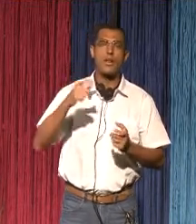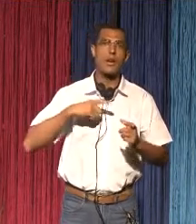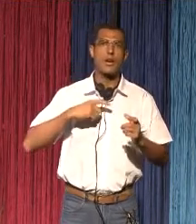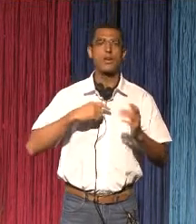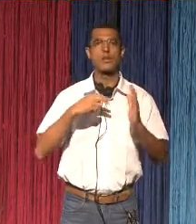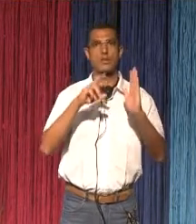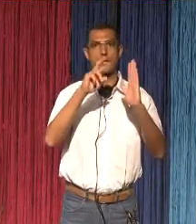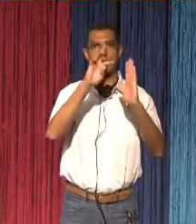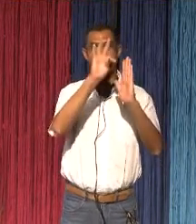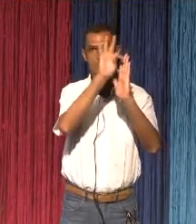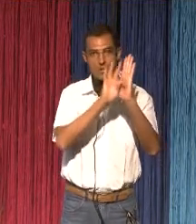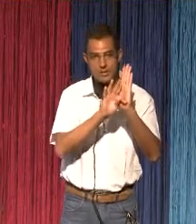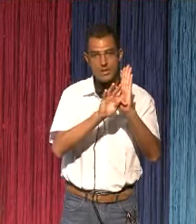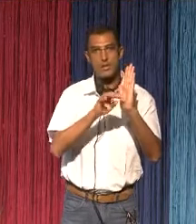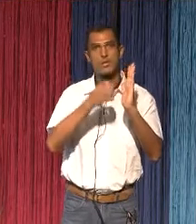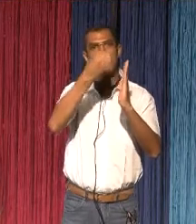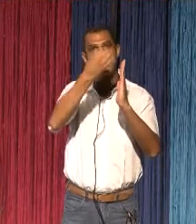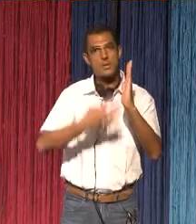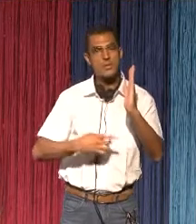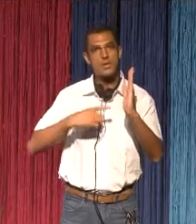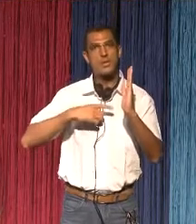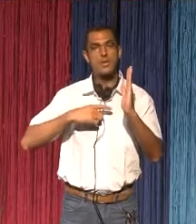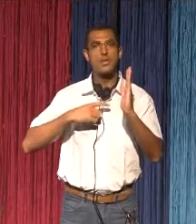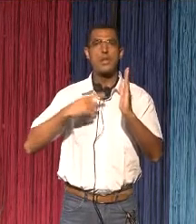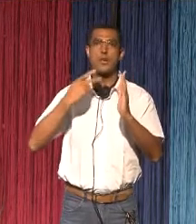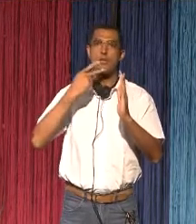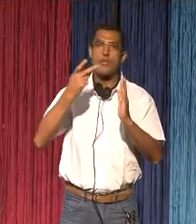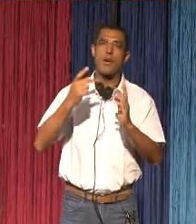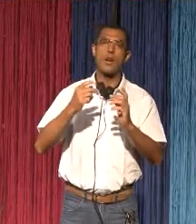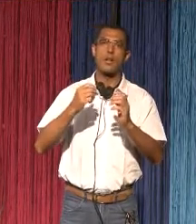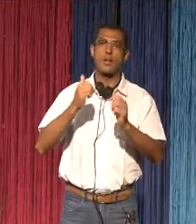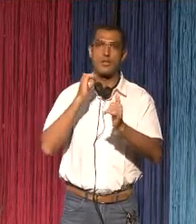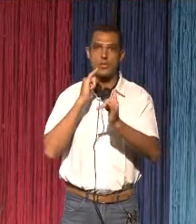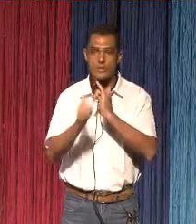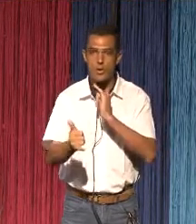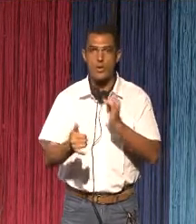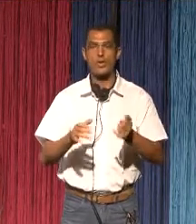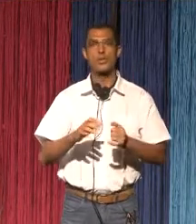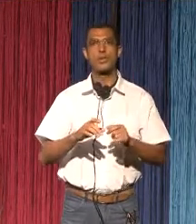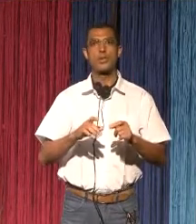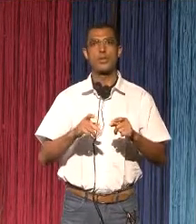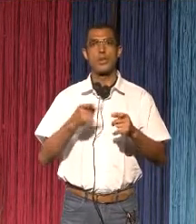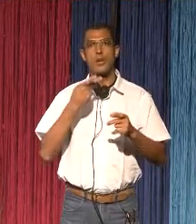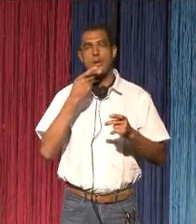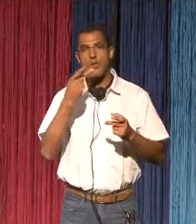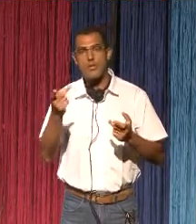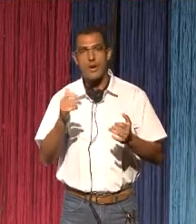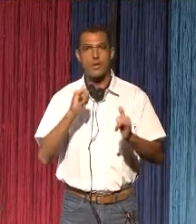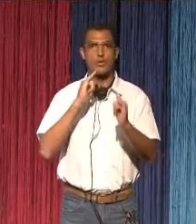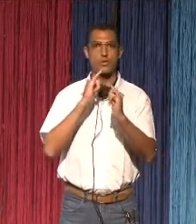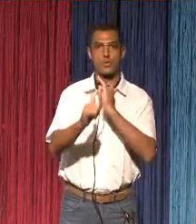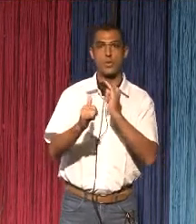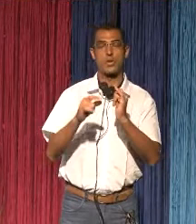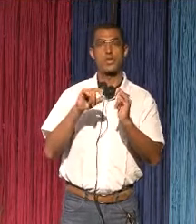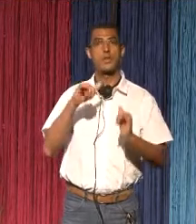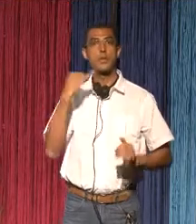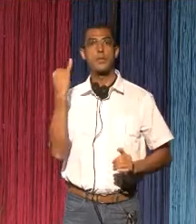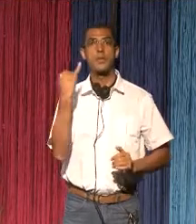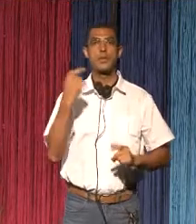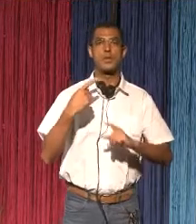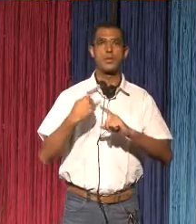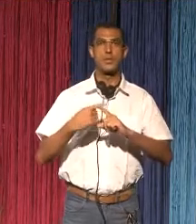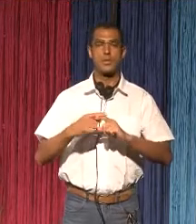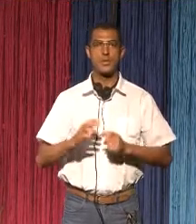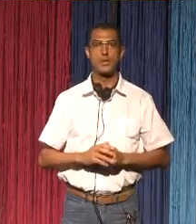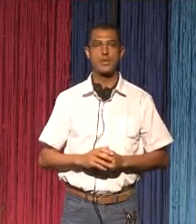ser lido, né? Sobre o esporte, sobre o valor, né, do esporte enquanto